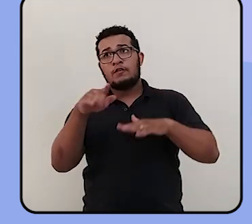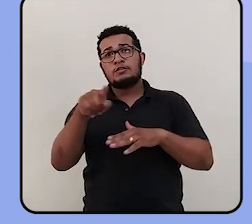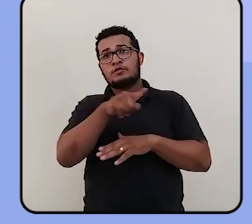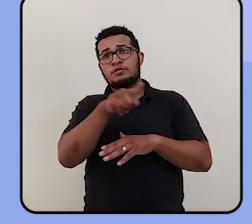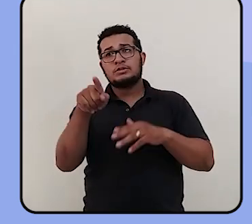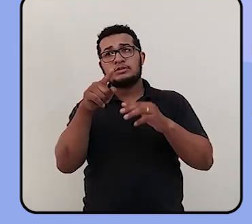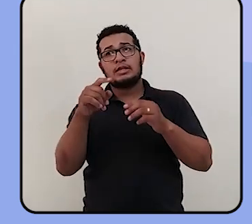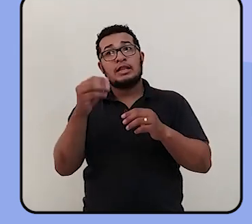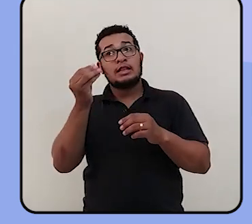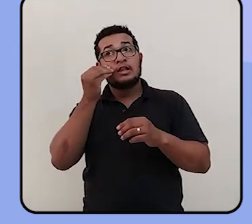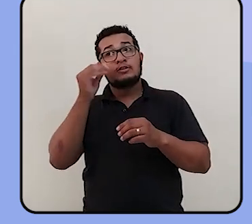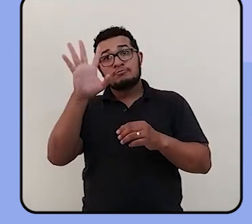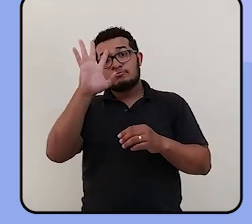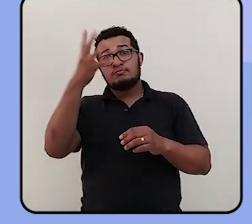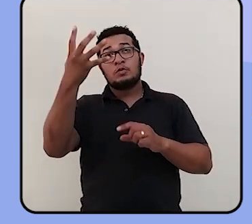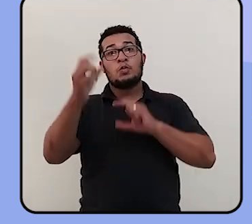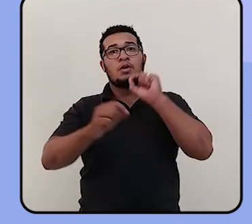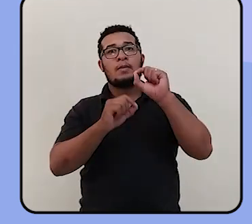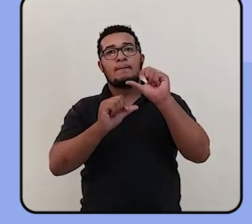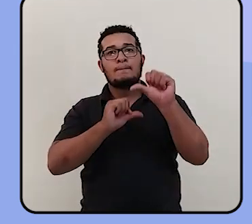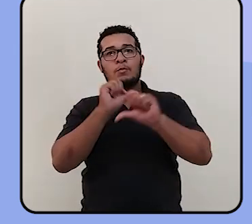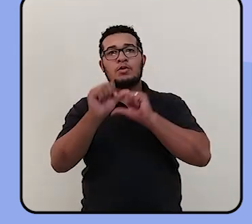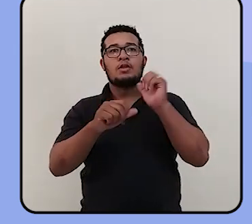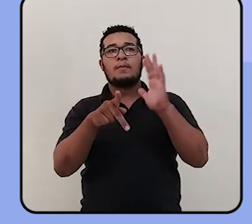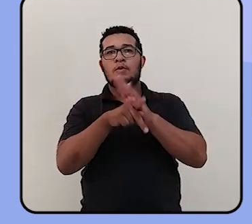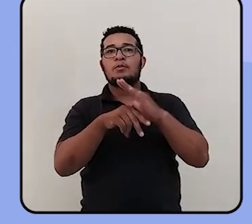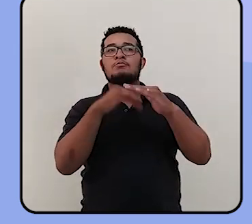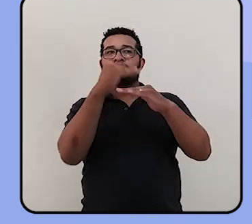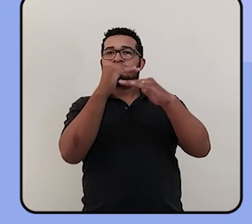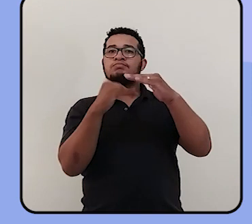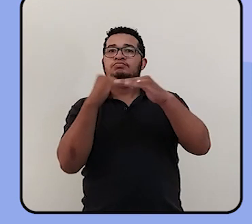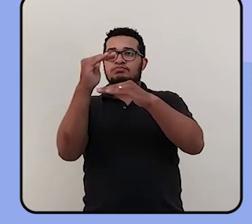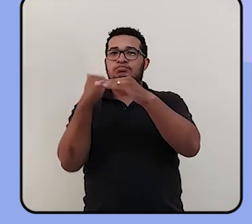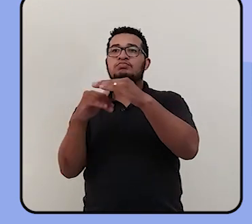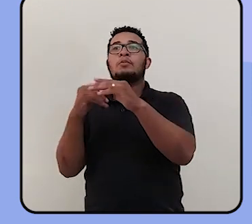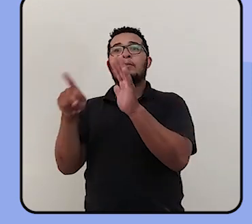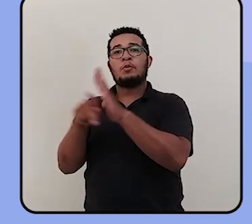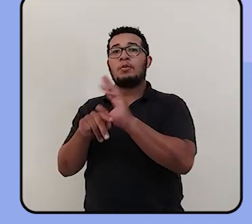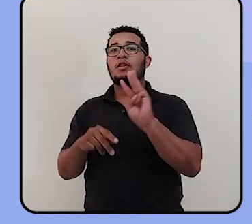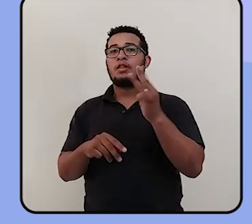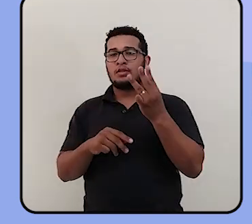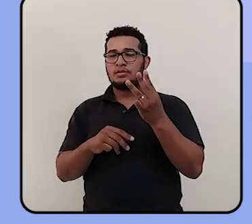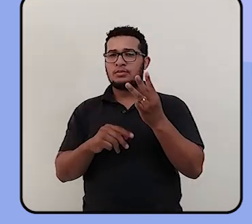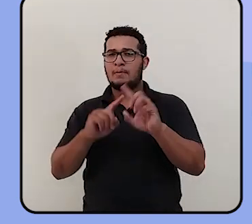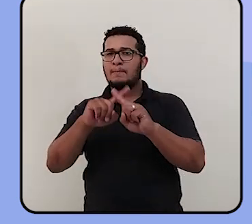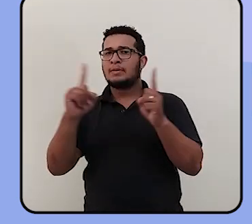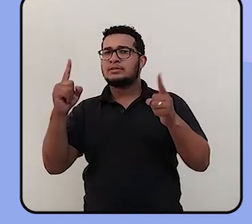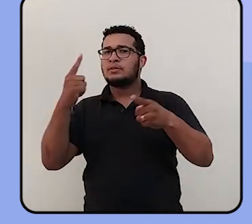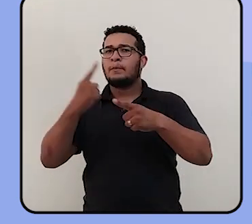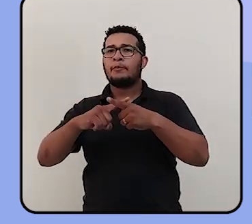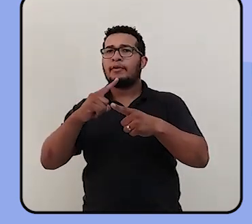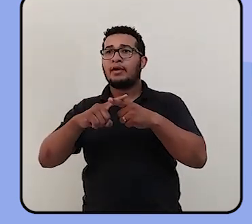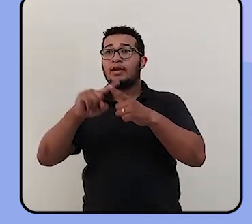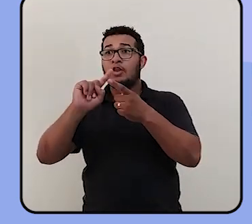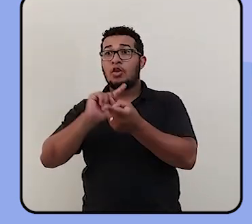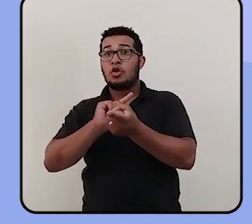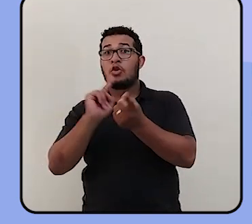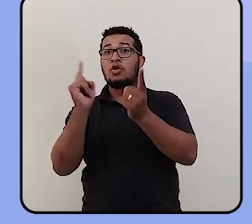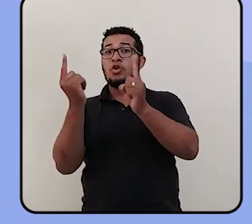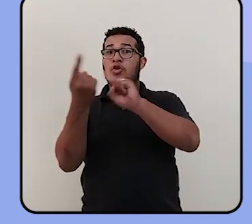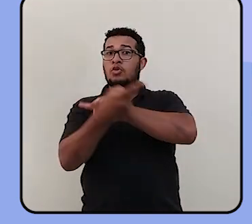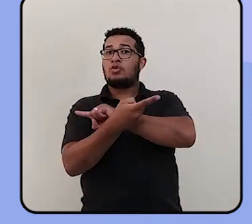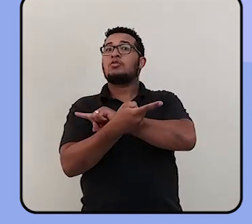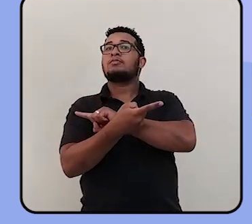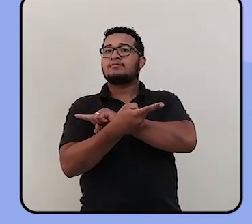Provavelmente você ia querer transformar na razão 5 para 3, mas, por ser